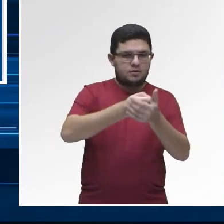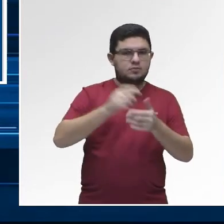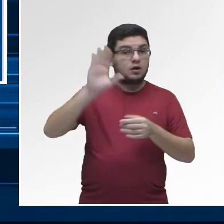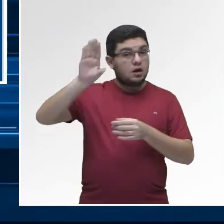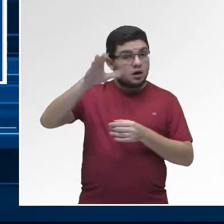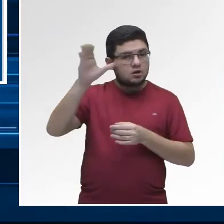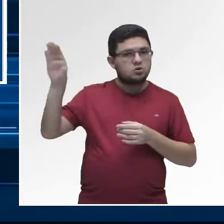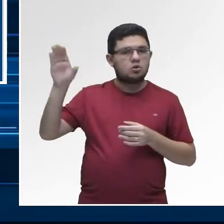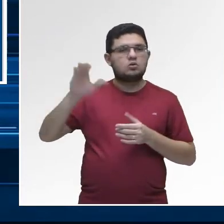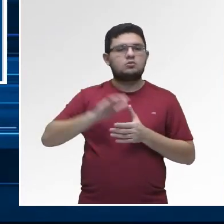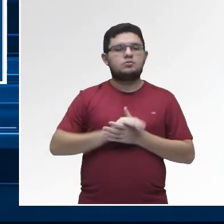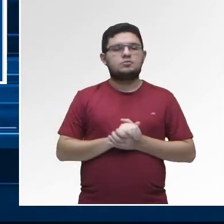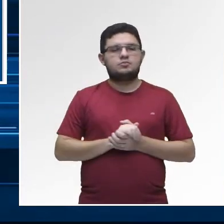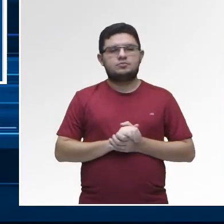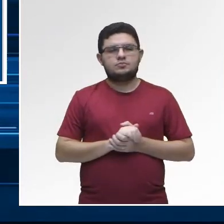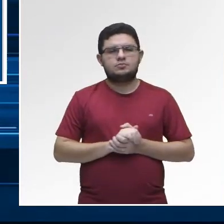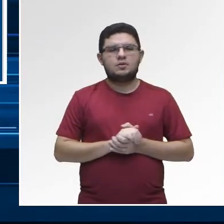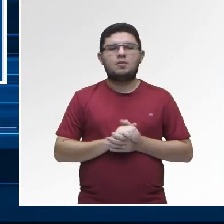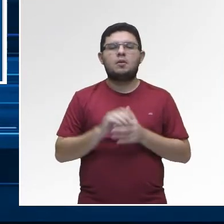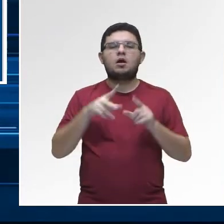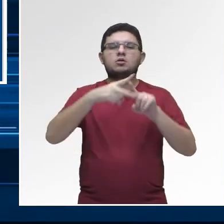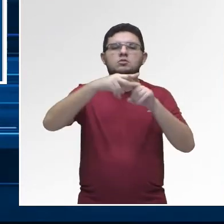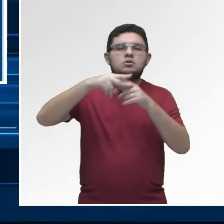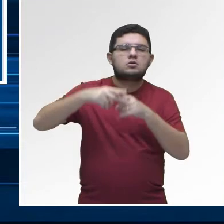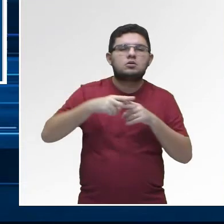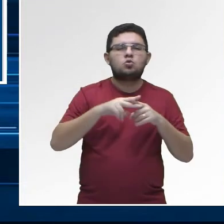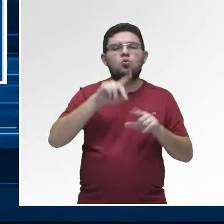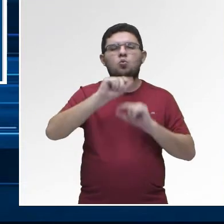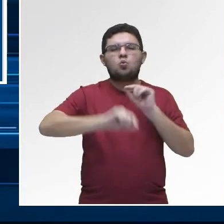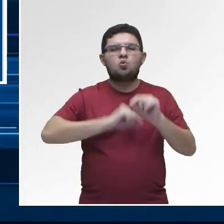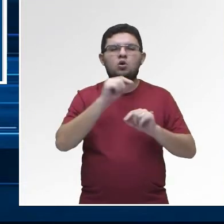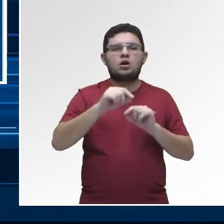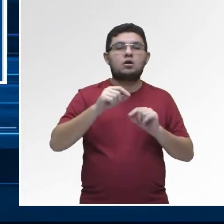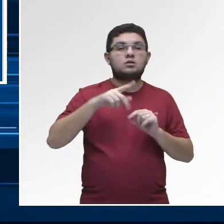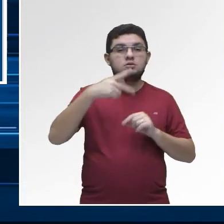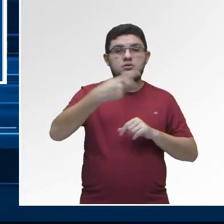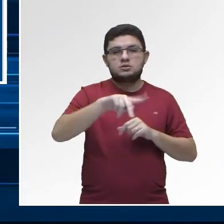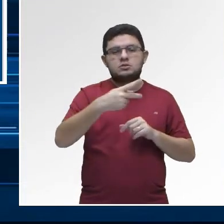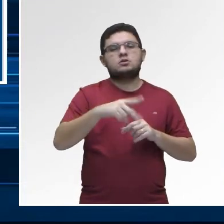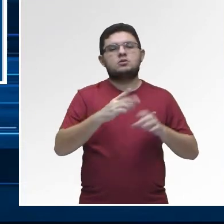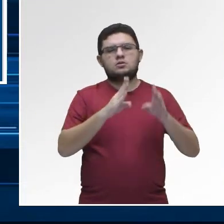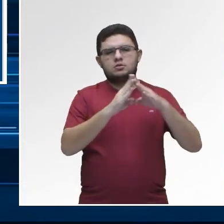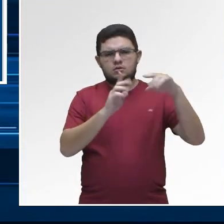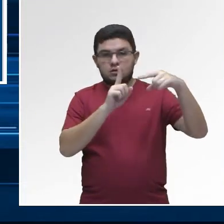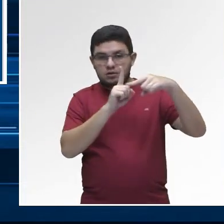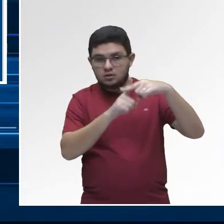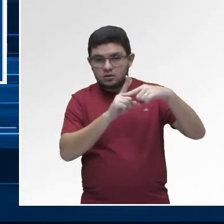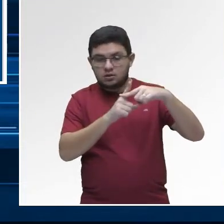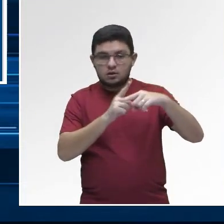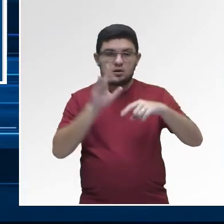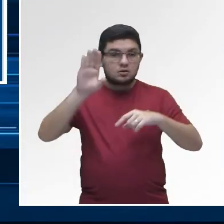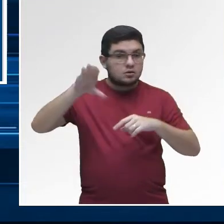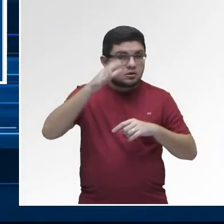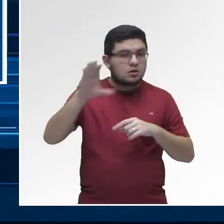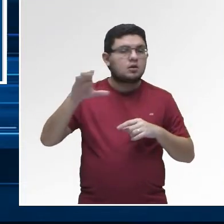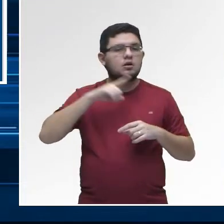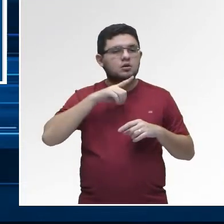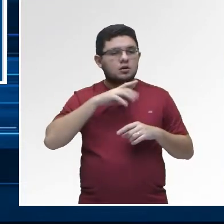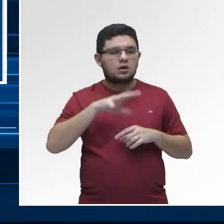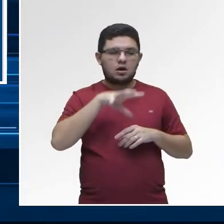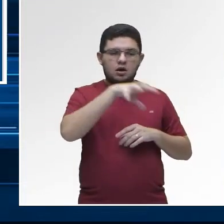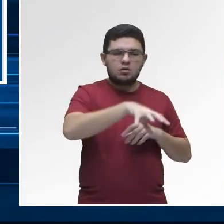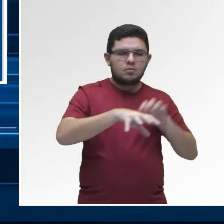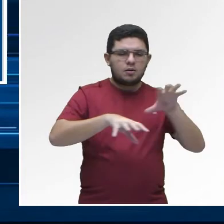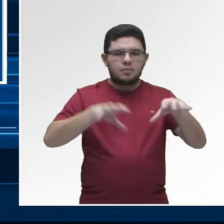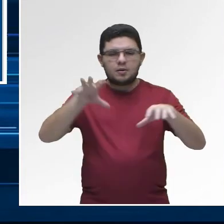Para a manutenção das capelas, porque todo feudo tinha capela, tinha o capelão, aquele padre que tomava conta lá, que fazia as missas, os batizados,